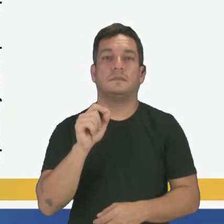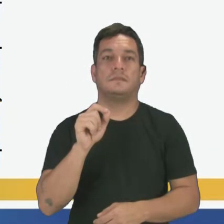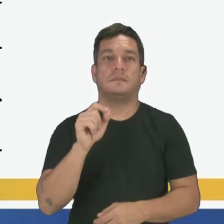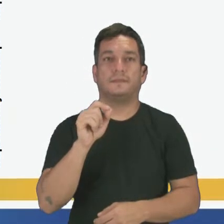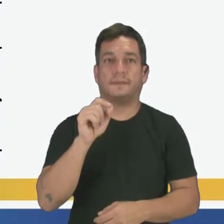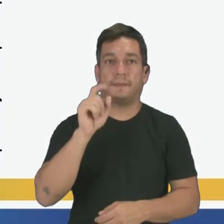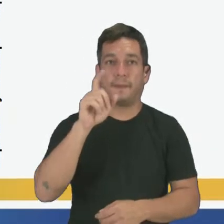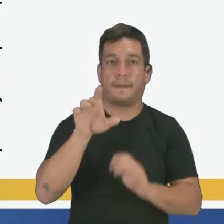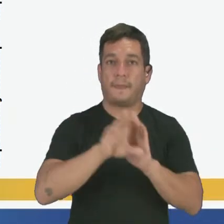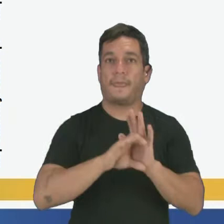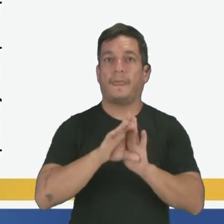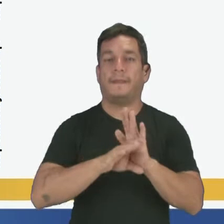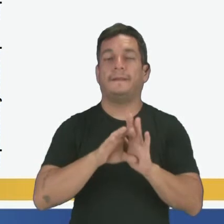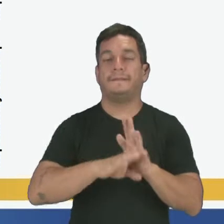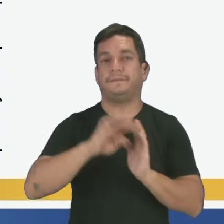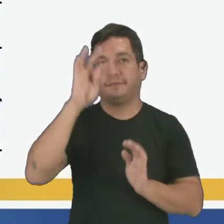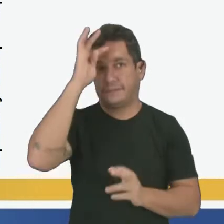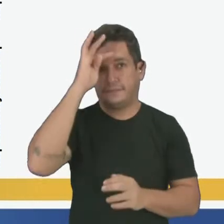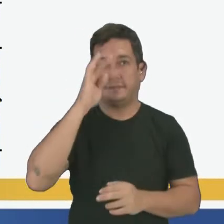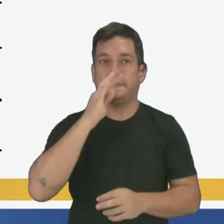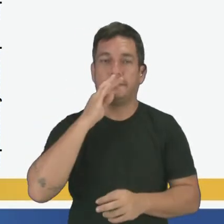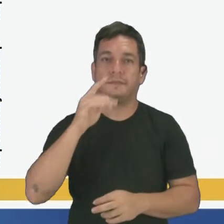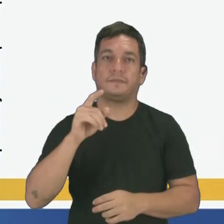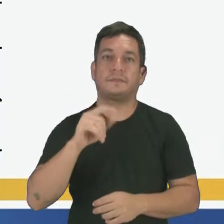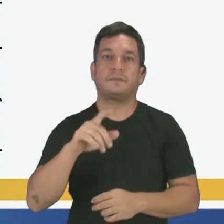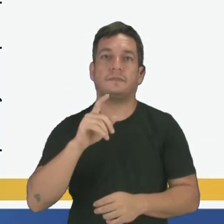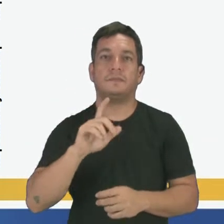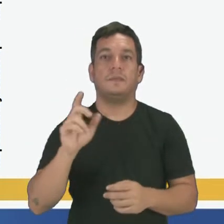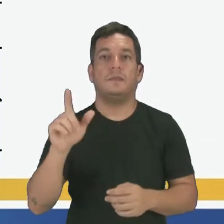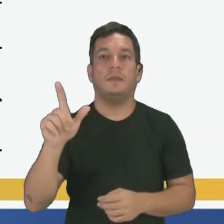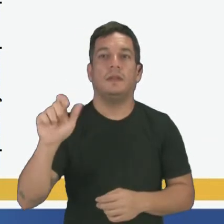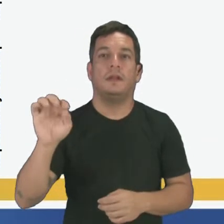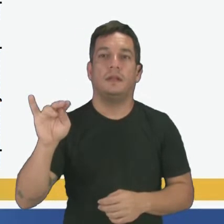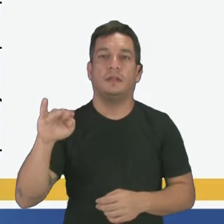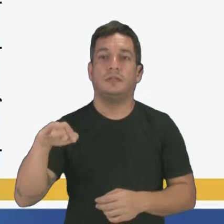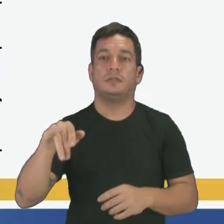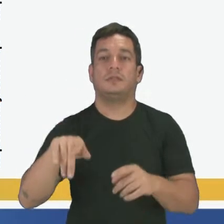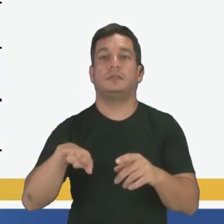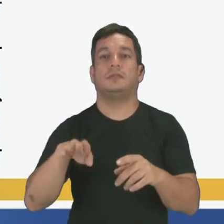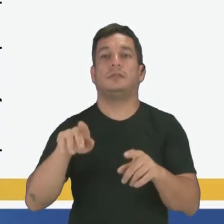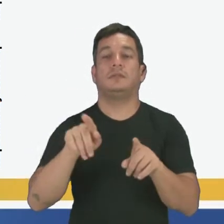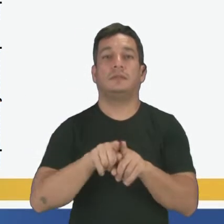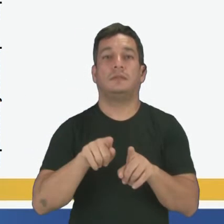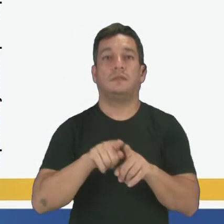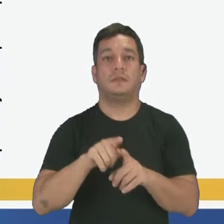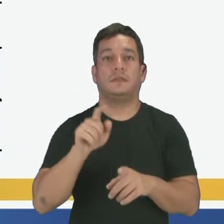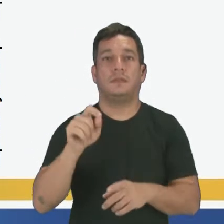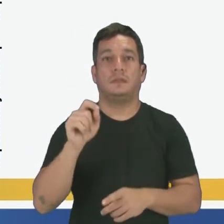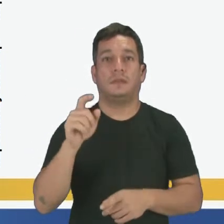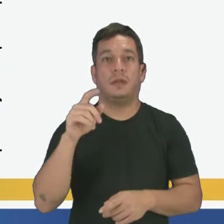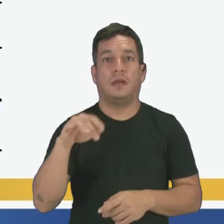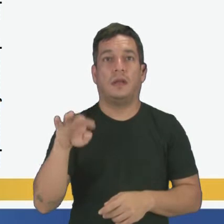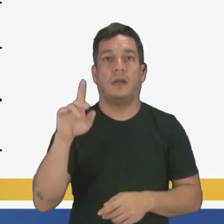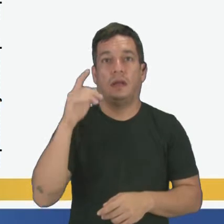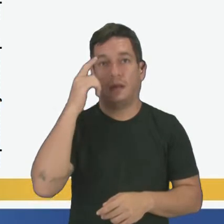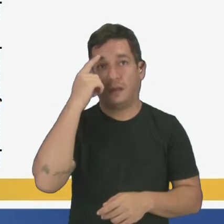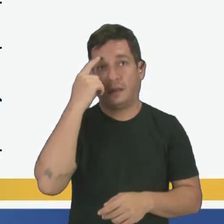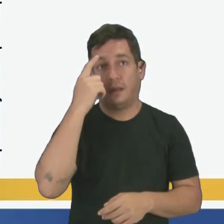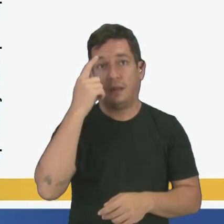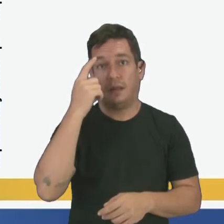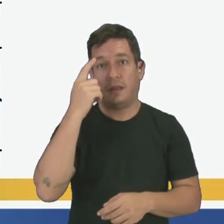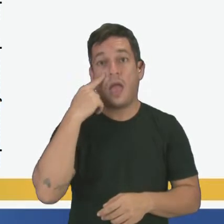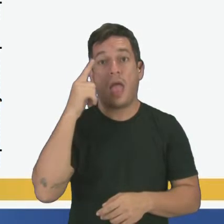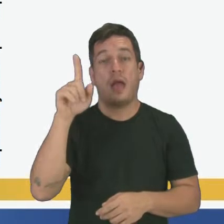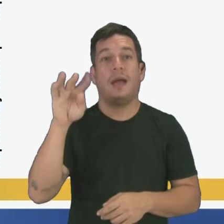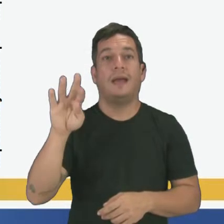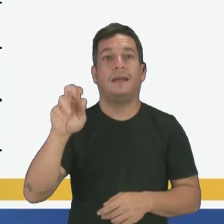tradições, né? O conceito de tradição religiosa, o latim, quer dizer tradition, ou